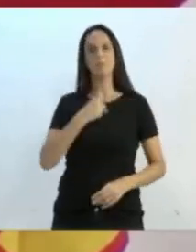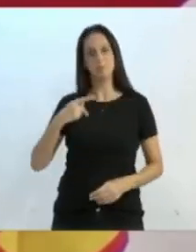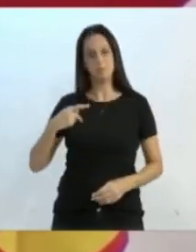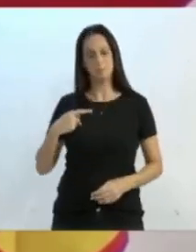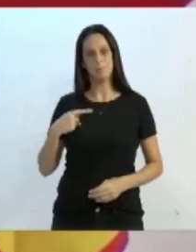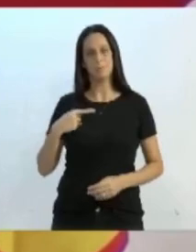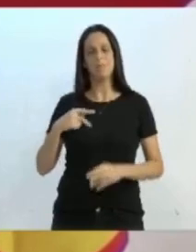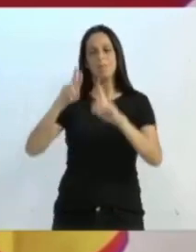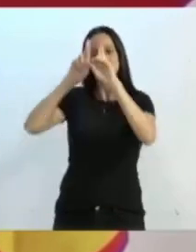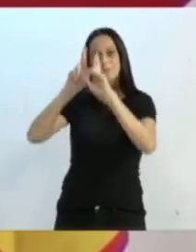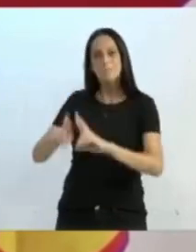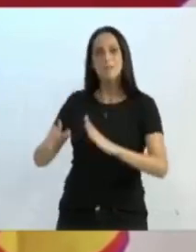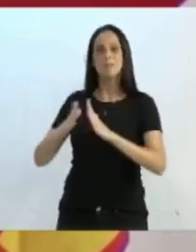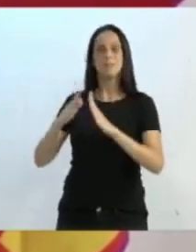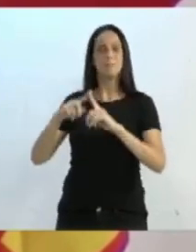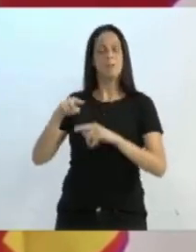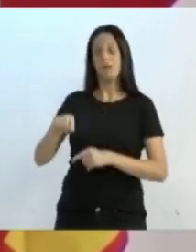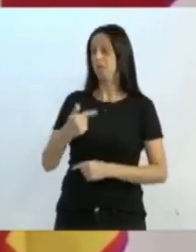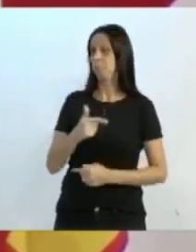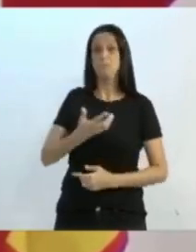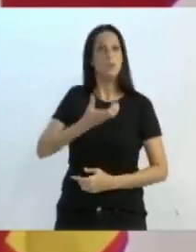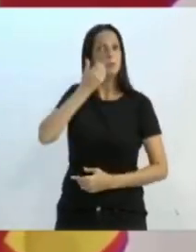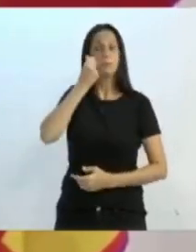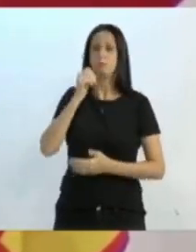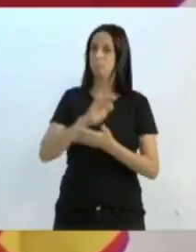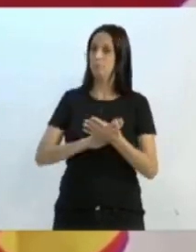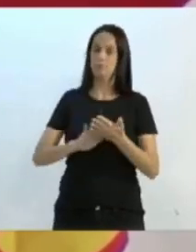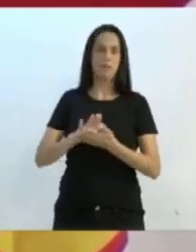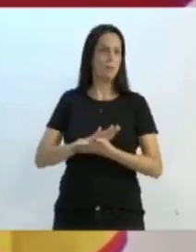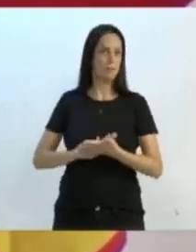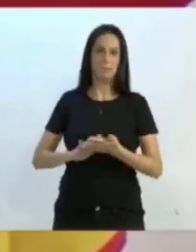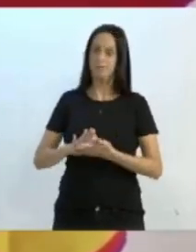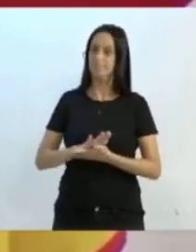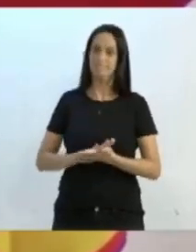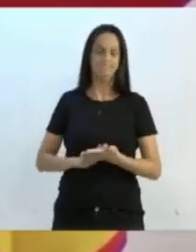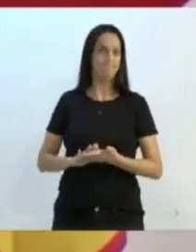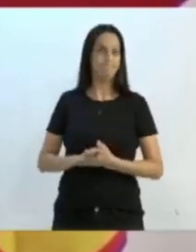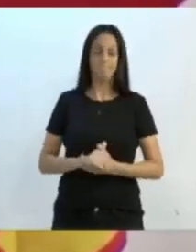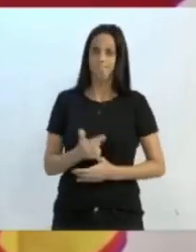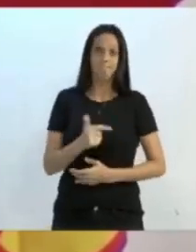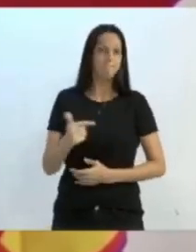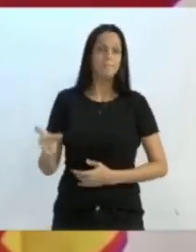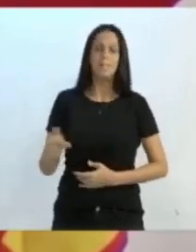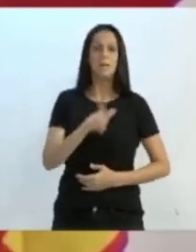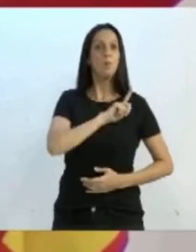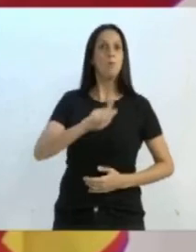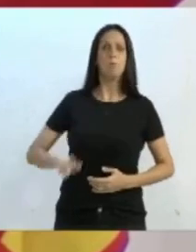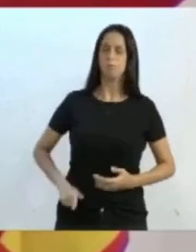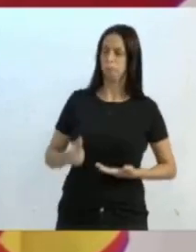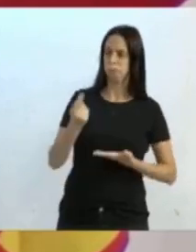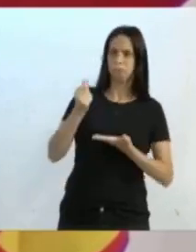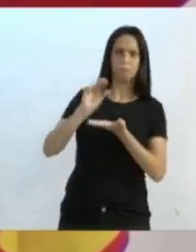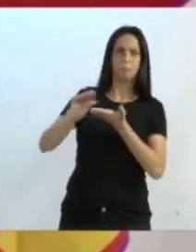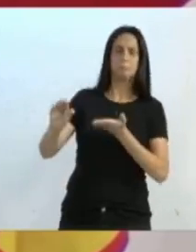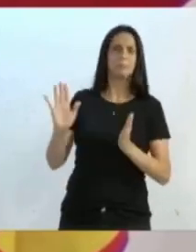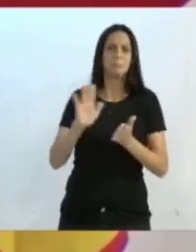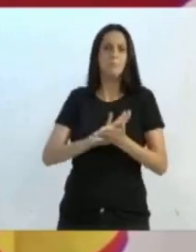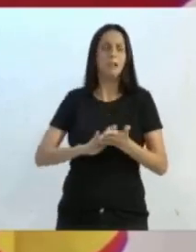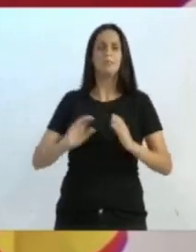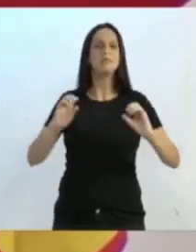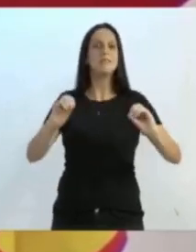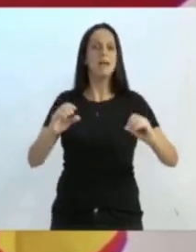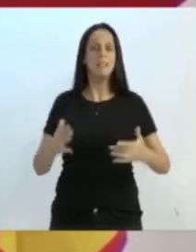não têm fins lucrativos e elas não subsistem com dinheiro do governo, com dinheiro público.